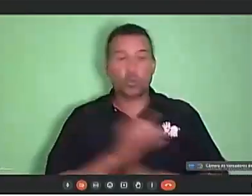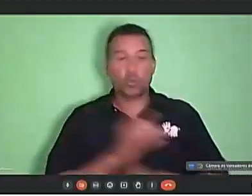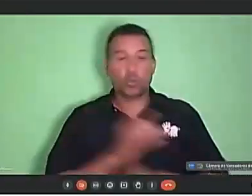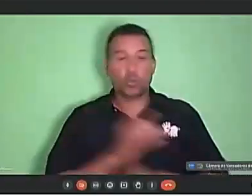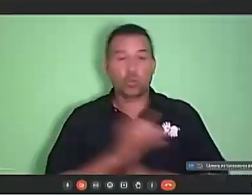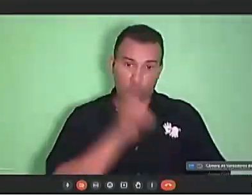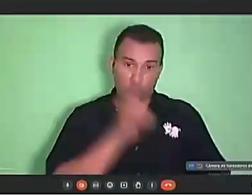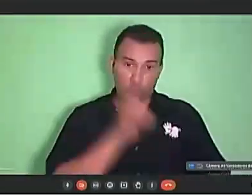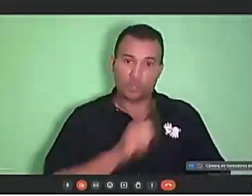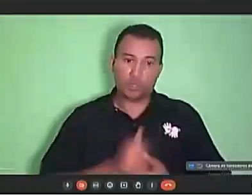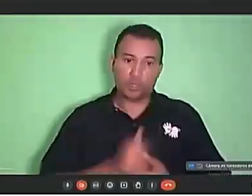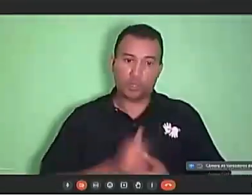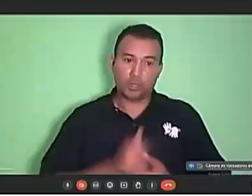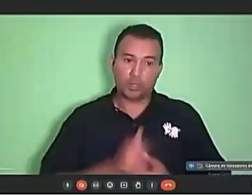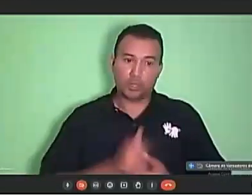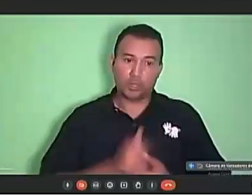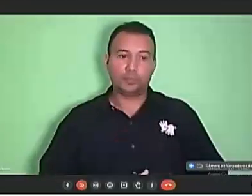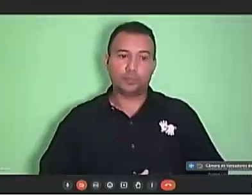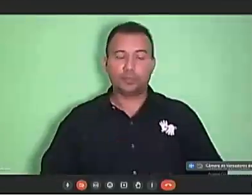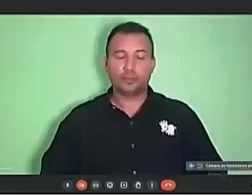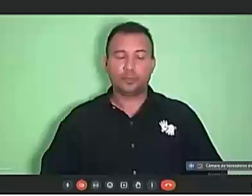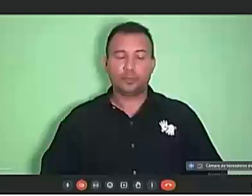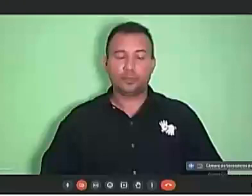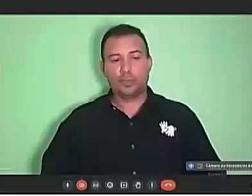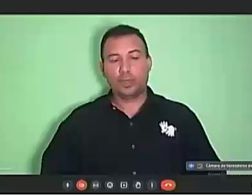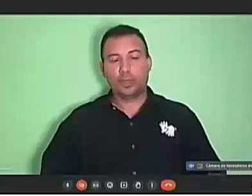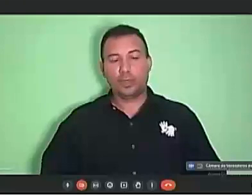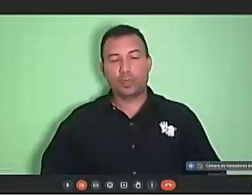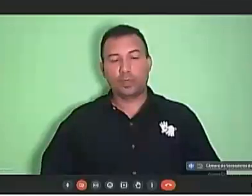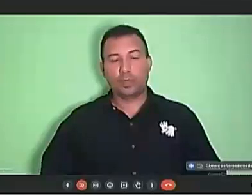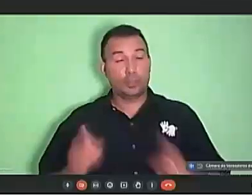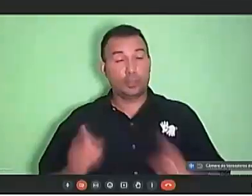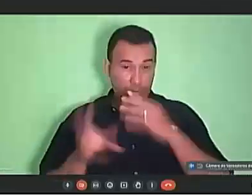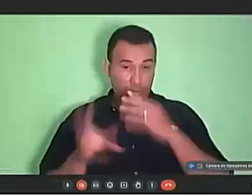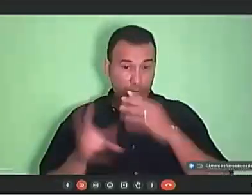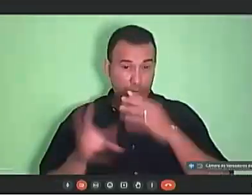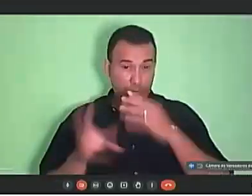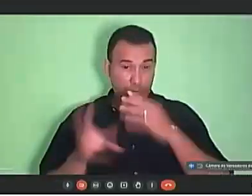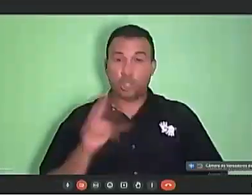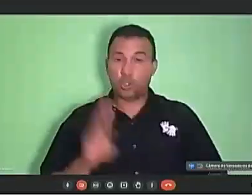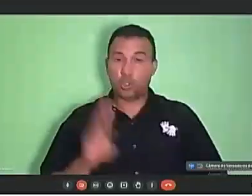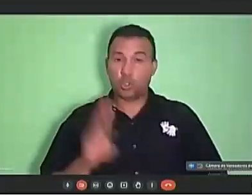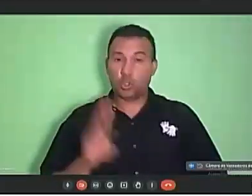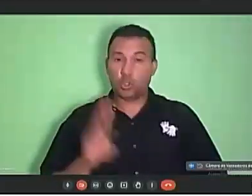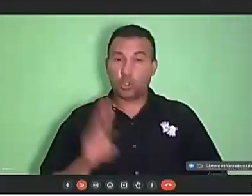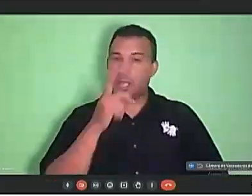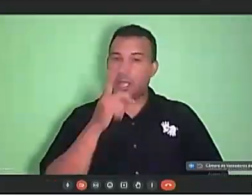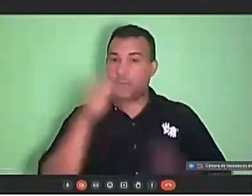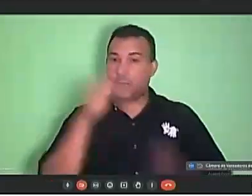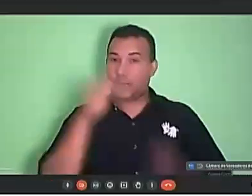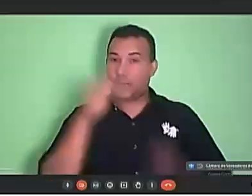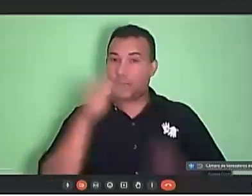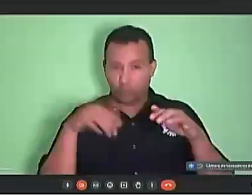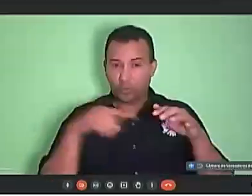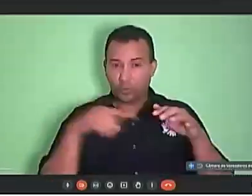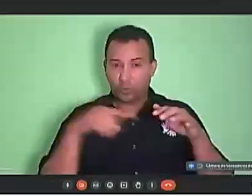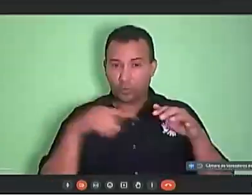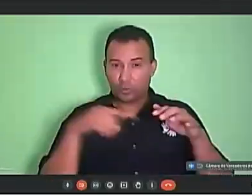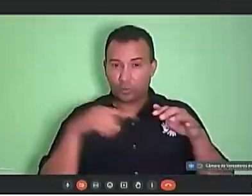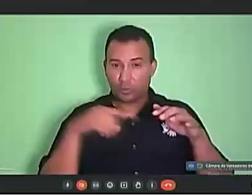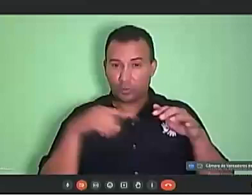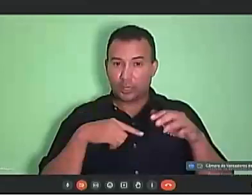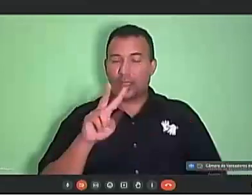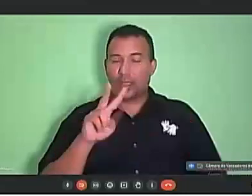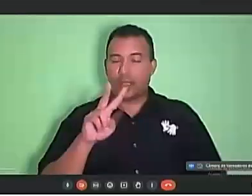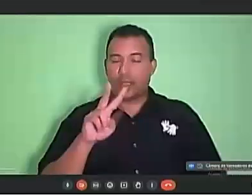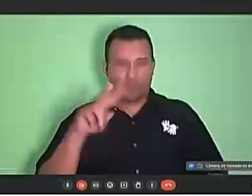enchente. Os complementos da obra são 2 saídas de água da chuva com válvulas de pressão automática barrando a água do